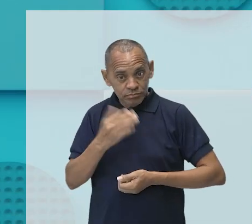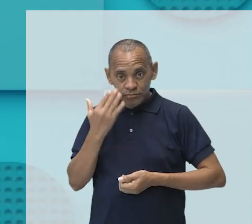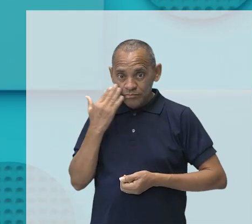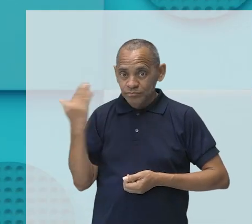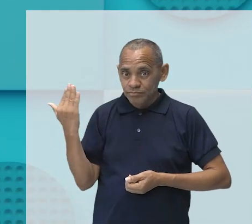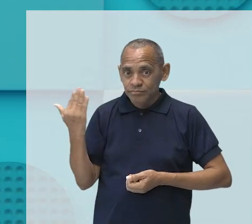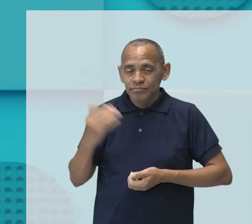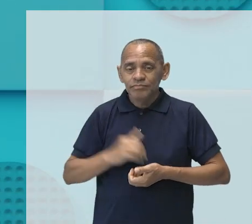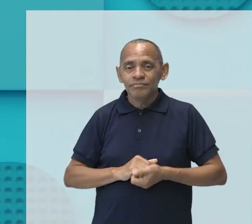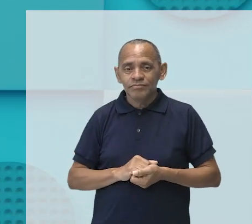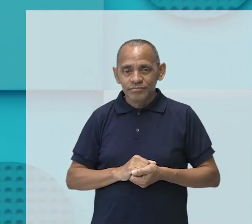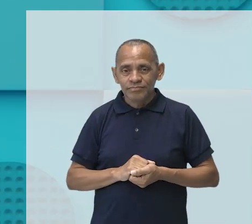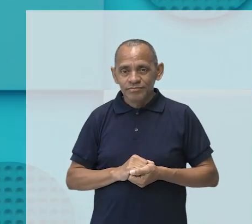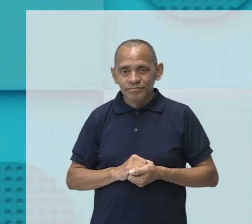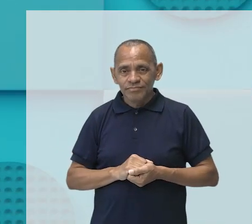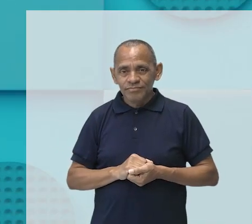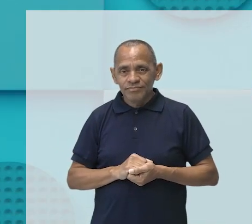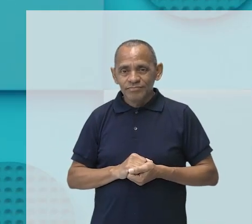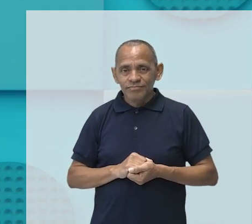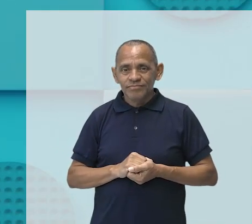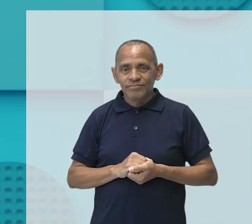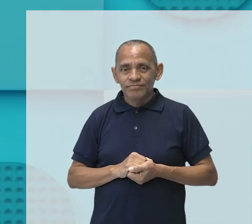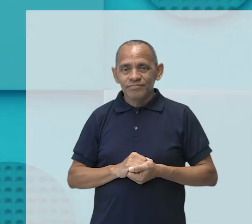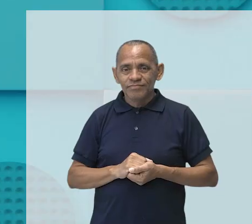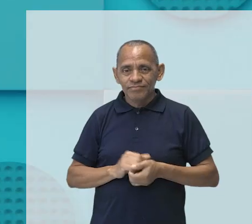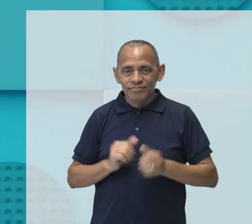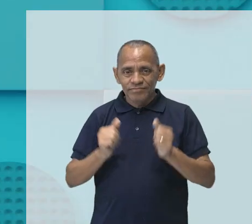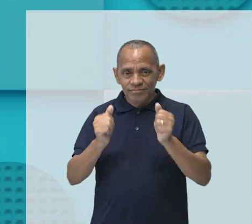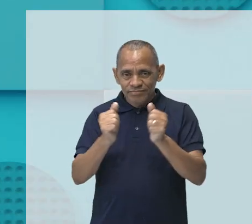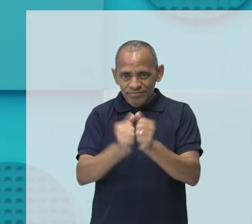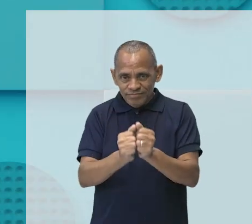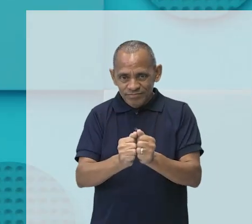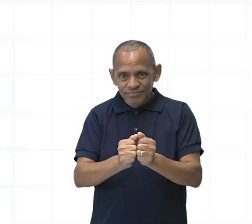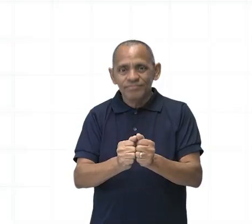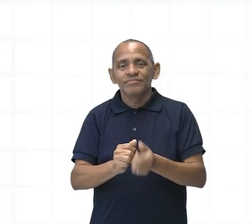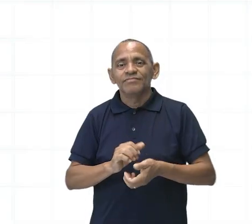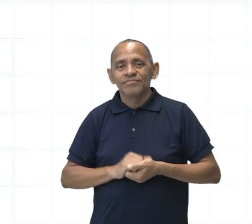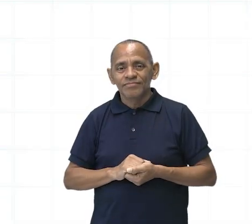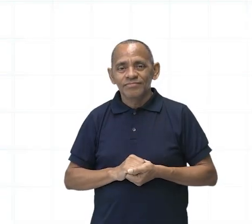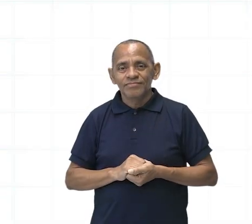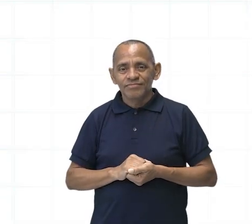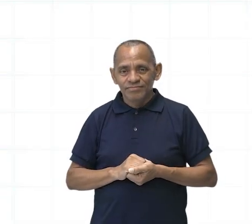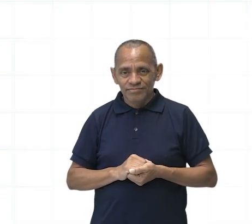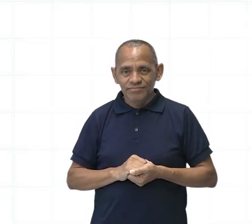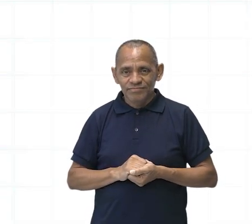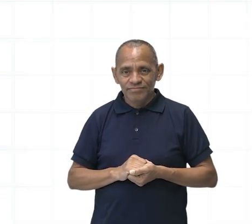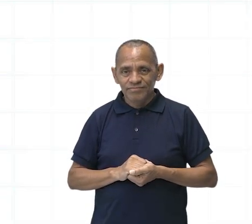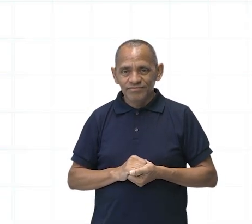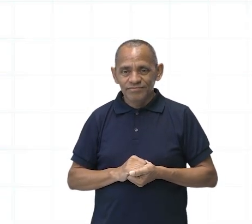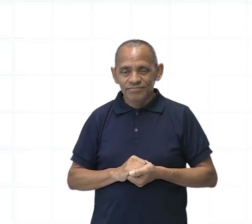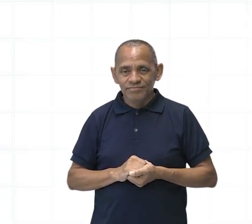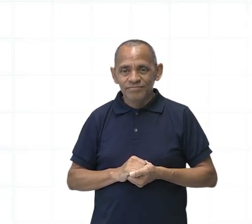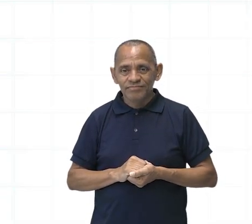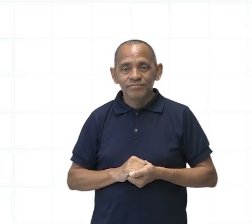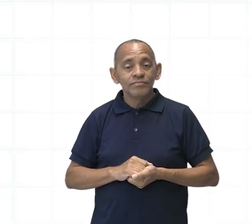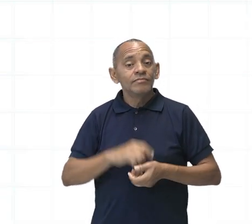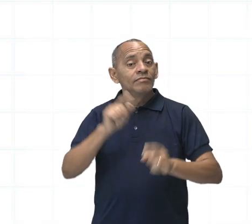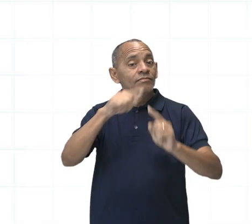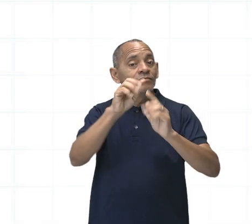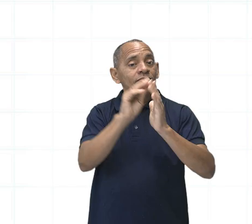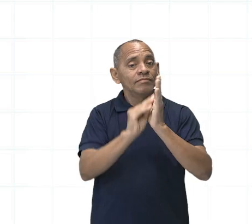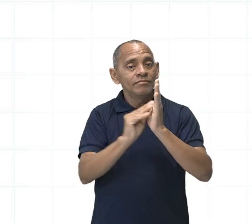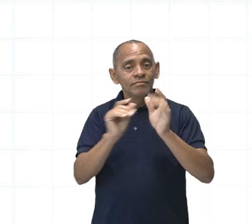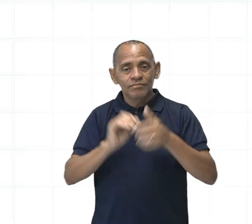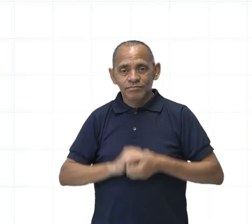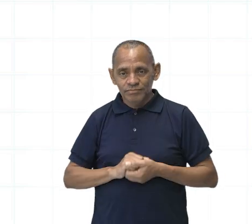Cristiane Mourão e vocês vão aprender inglês comigo. Acompanhe a aula 1. Let's go! O objeto de